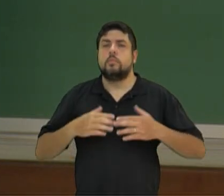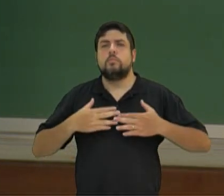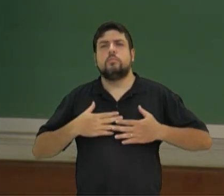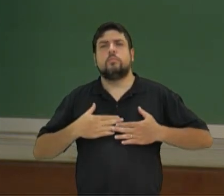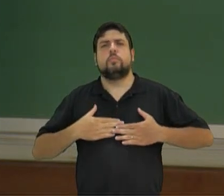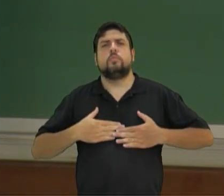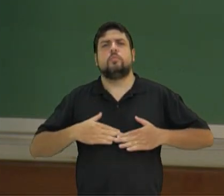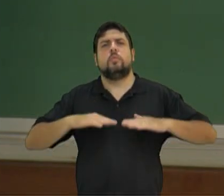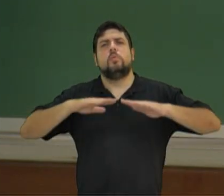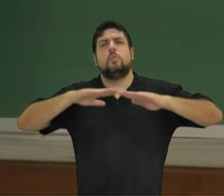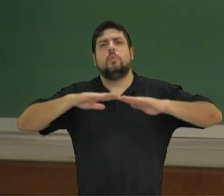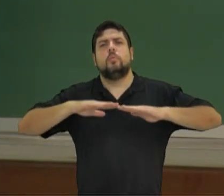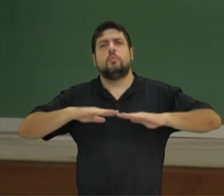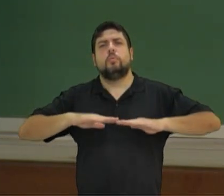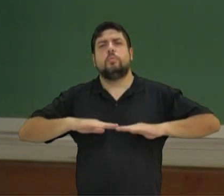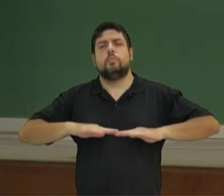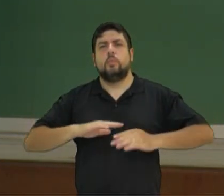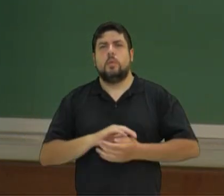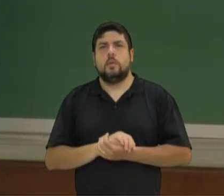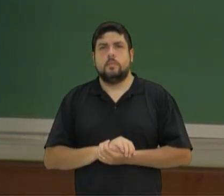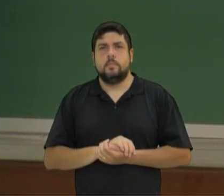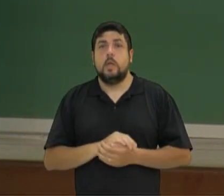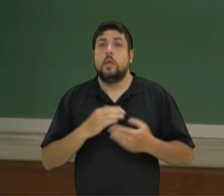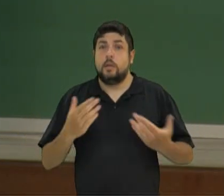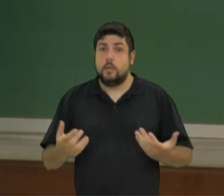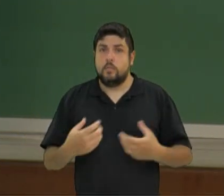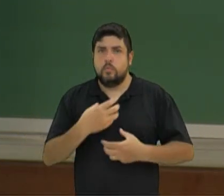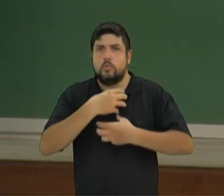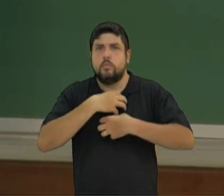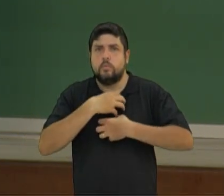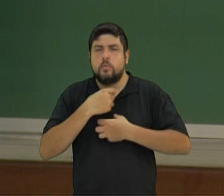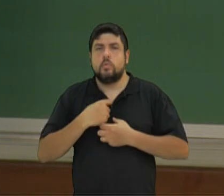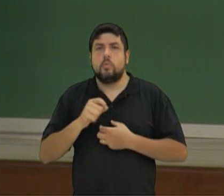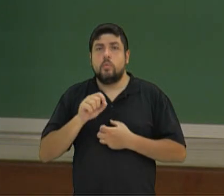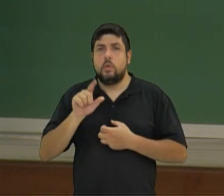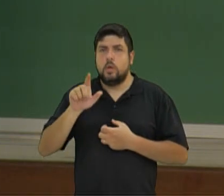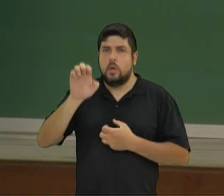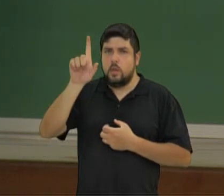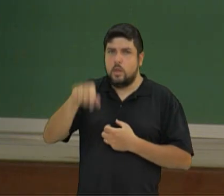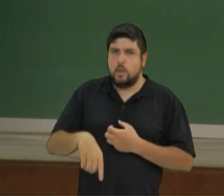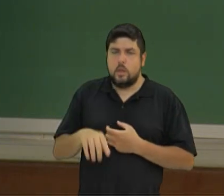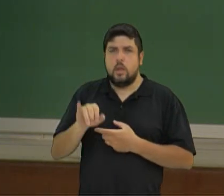relaxamento? Então, todas essas ações são movimentos